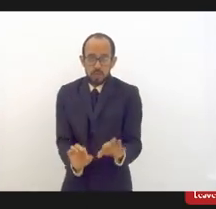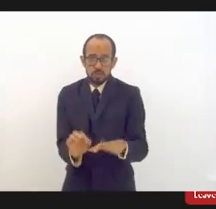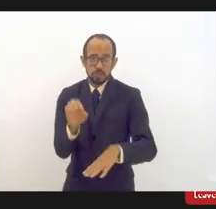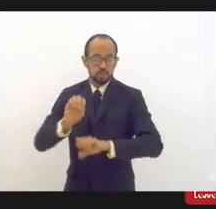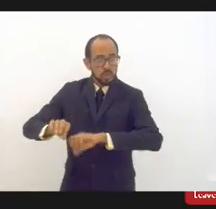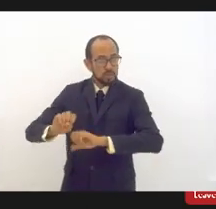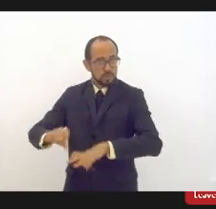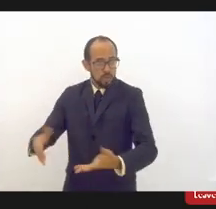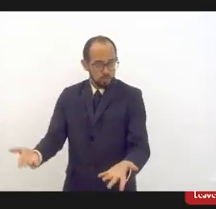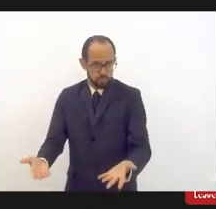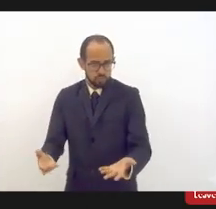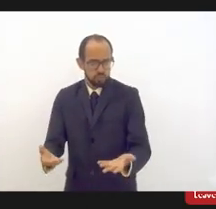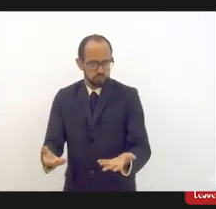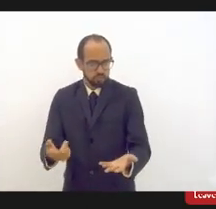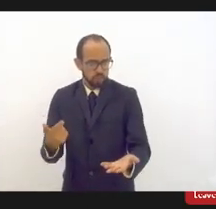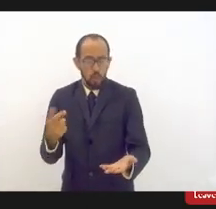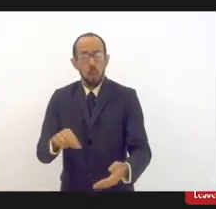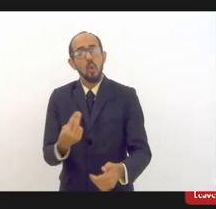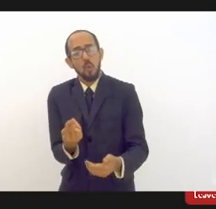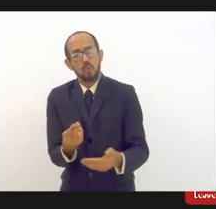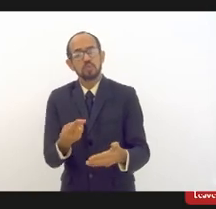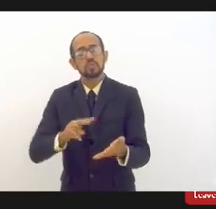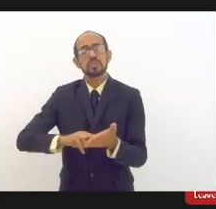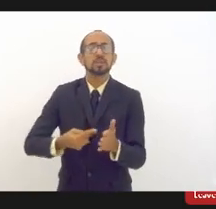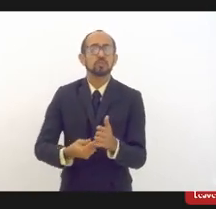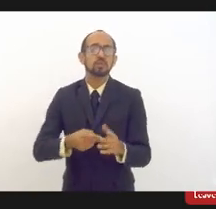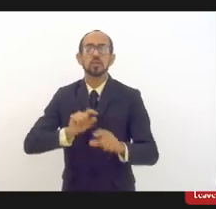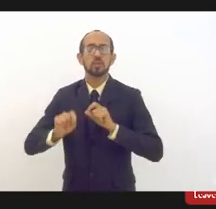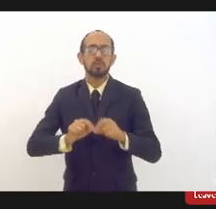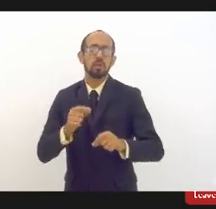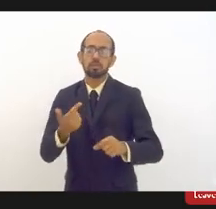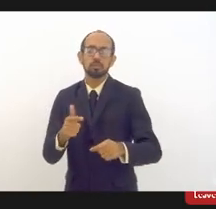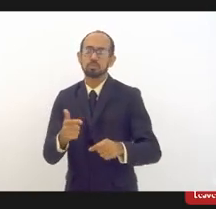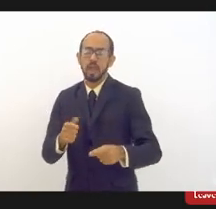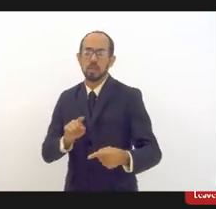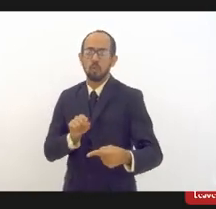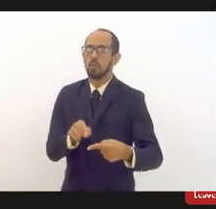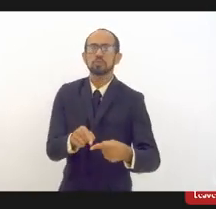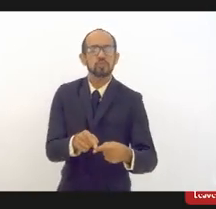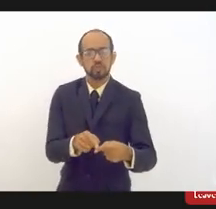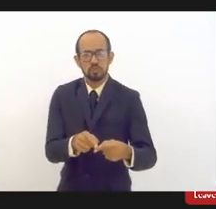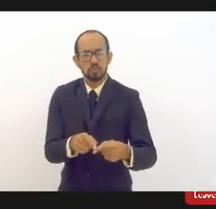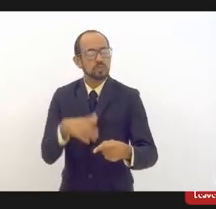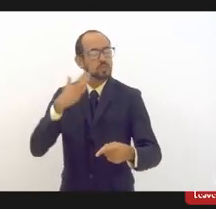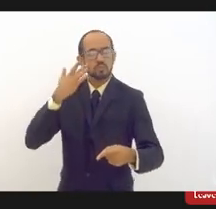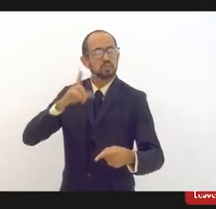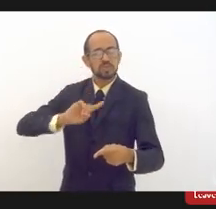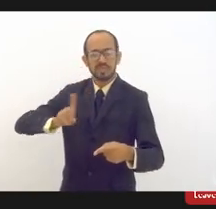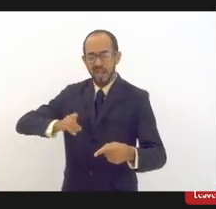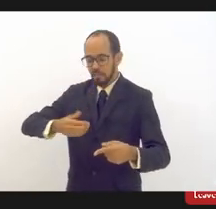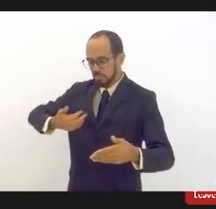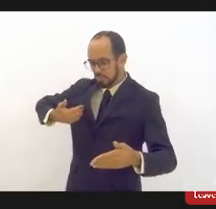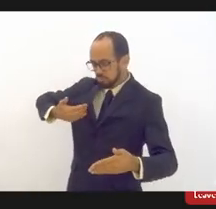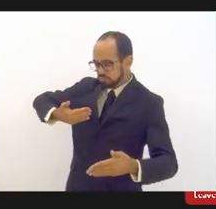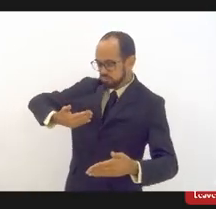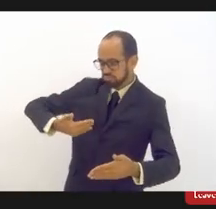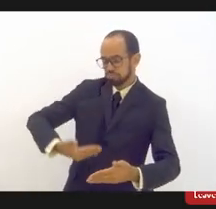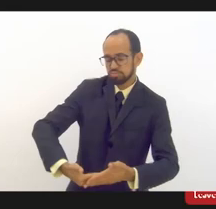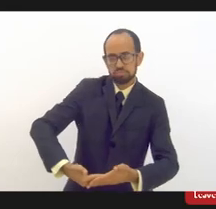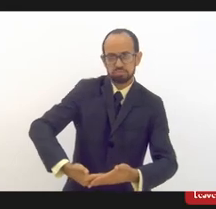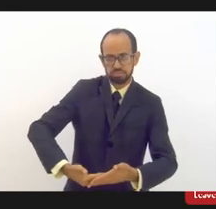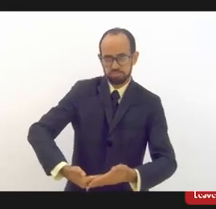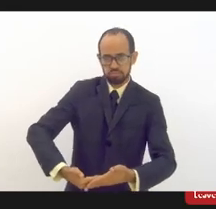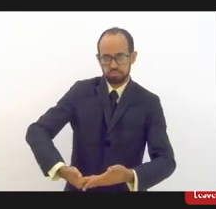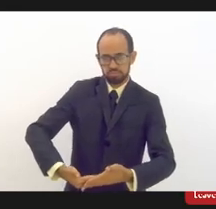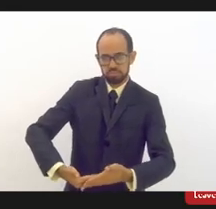Então, sem um rumo, sem saber de onde saímos, aonde estamos e aonde queremos chegar. E